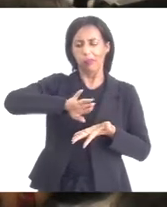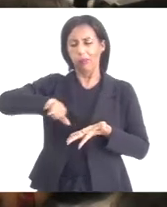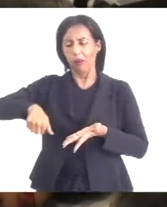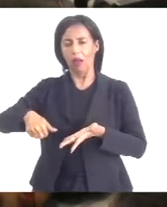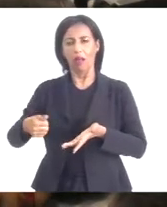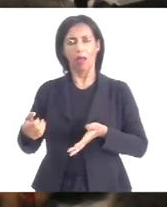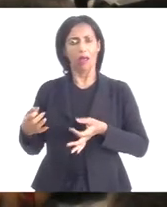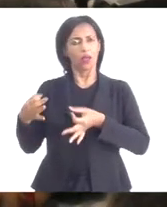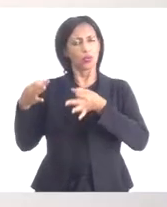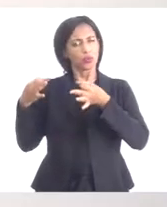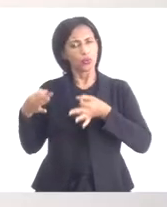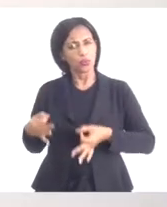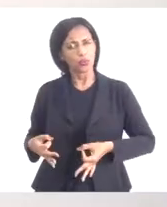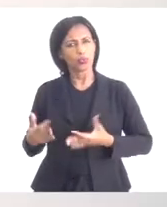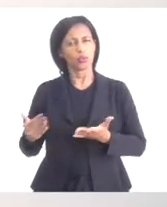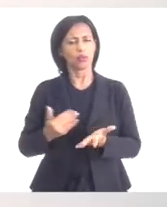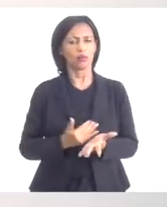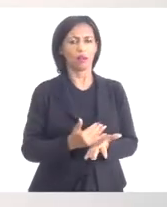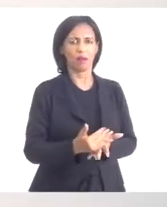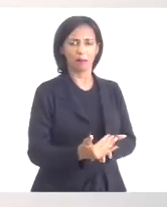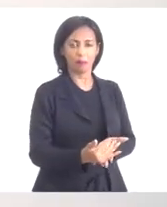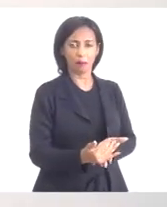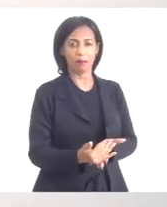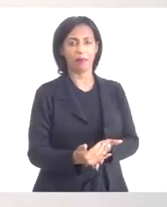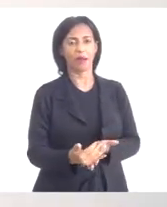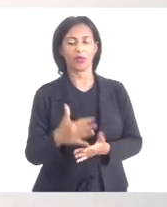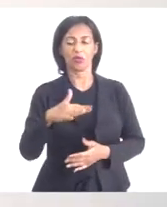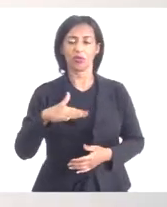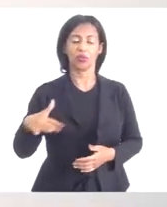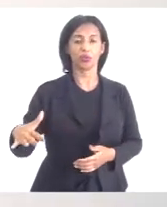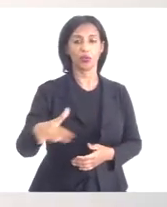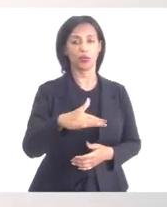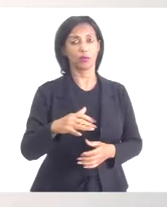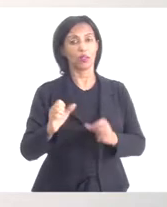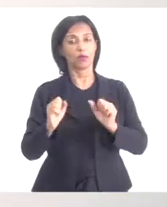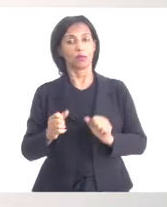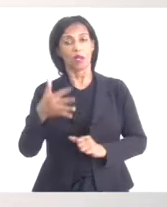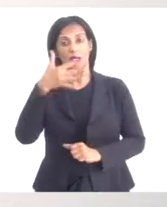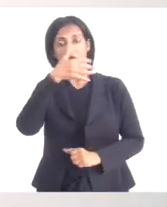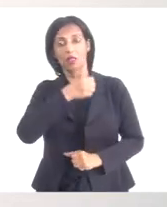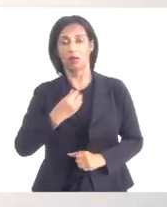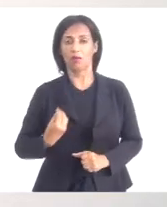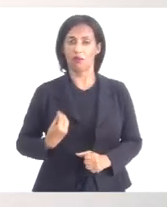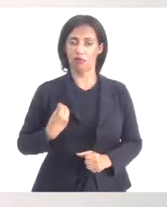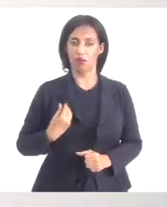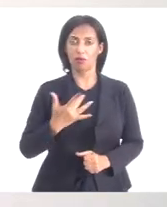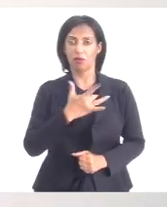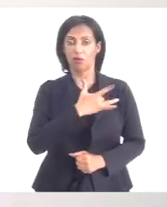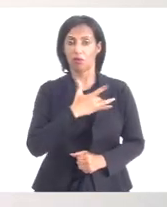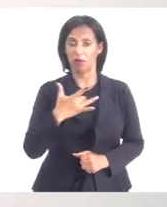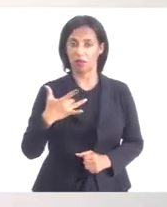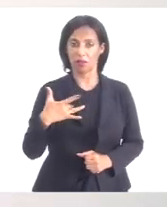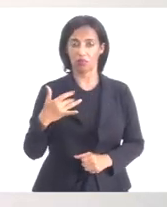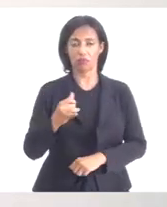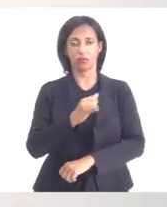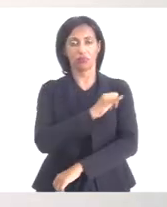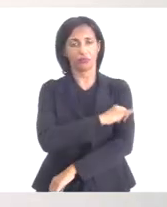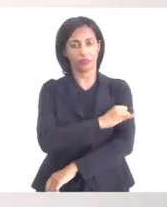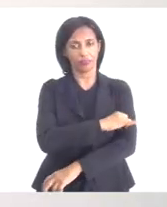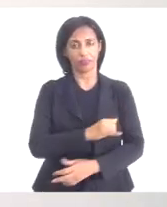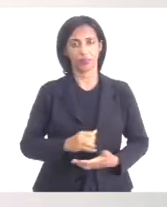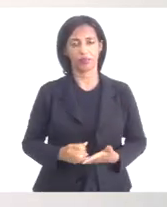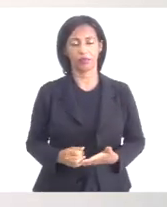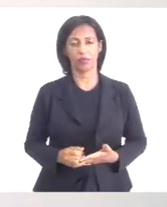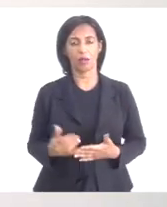Justamente a partir de um espaço que poderia estar salvando vidas que foi a saúde no Rio de